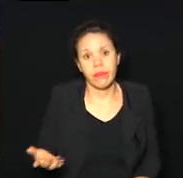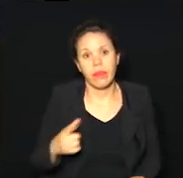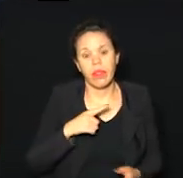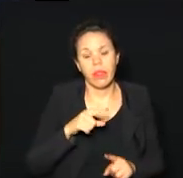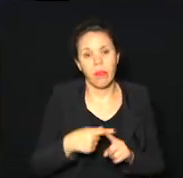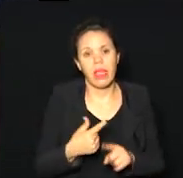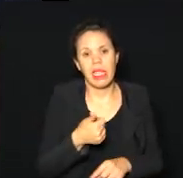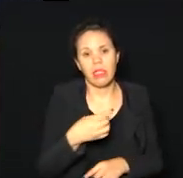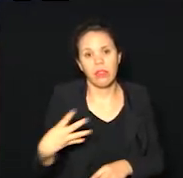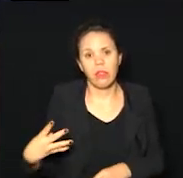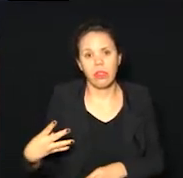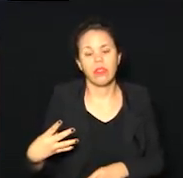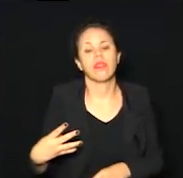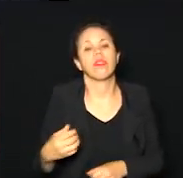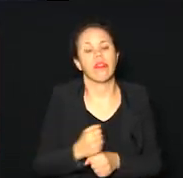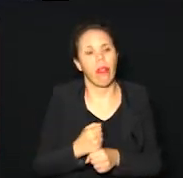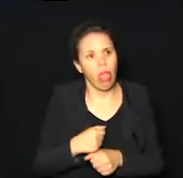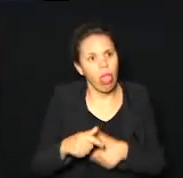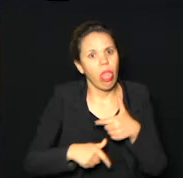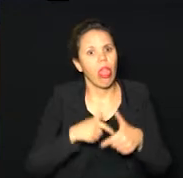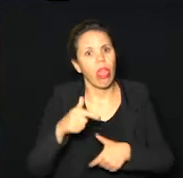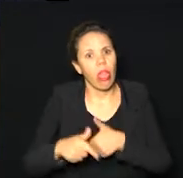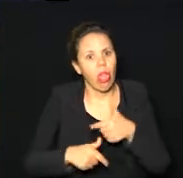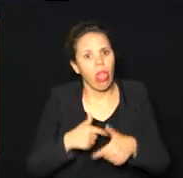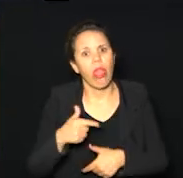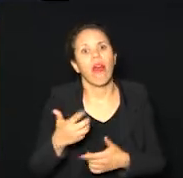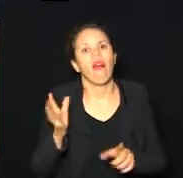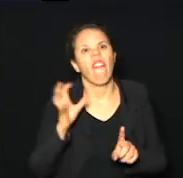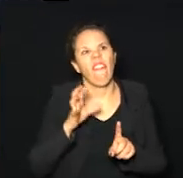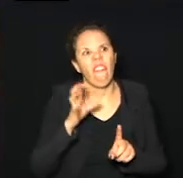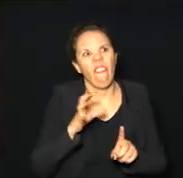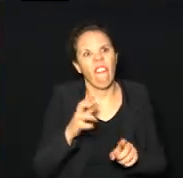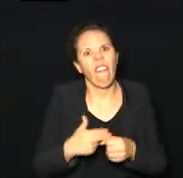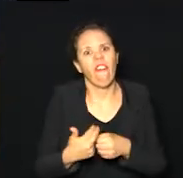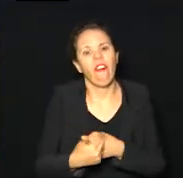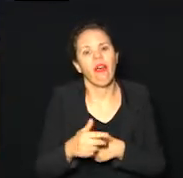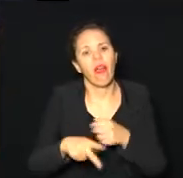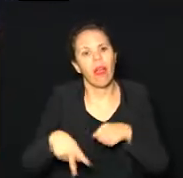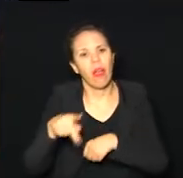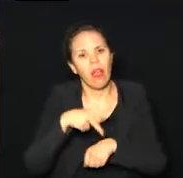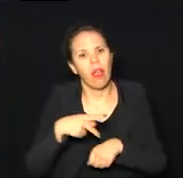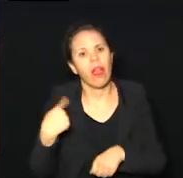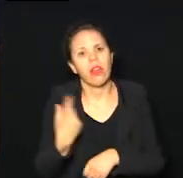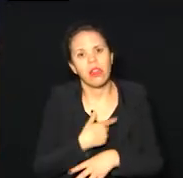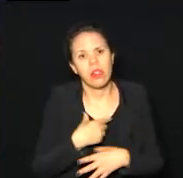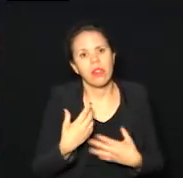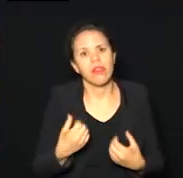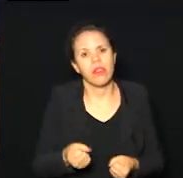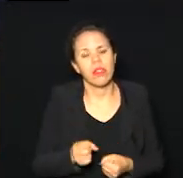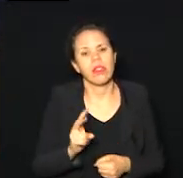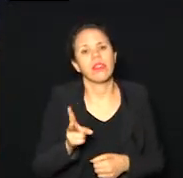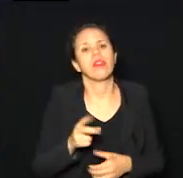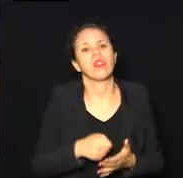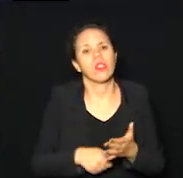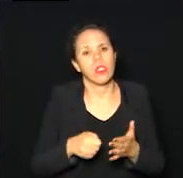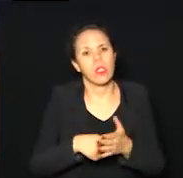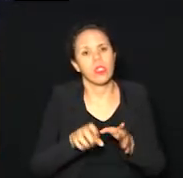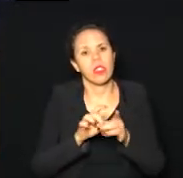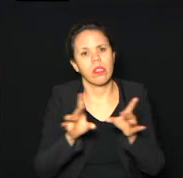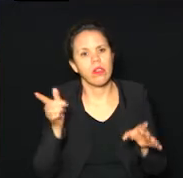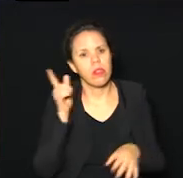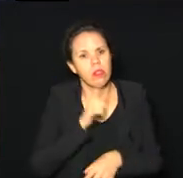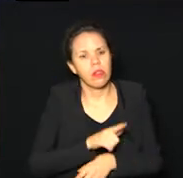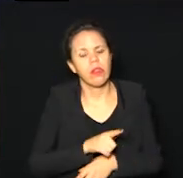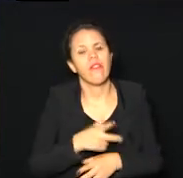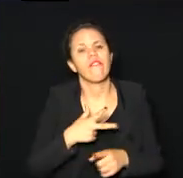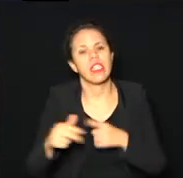anos ainda de trabalho, vou perturbar bastante ainda pela Unicamp, por esse país, mas nós vamos lutar pela democracia e vamos conseguir. Nós